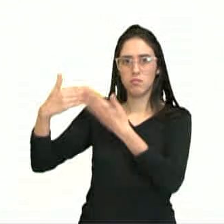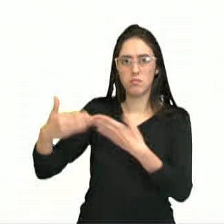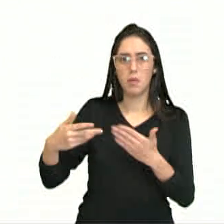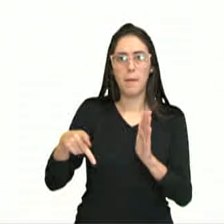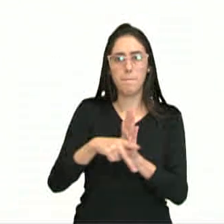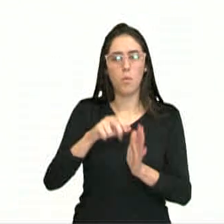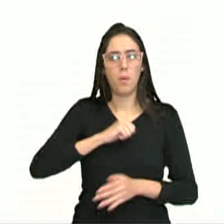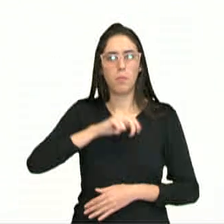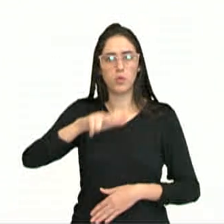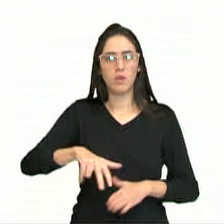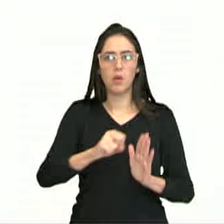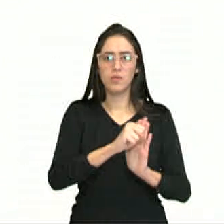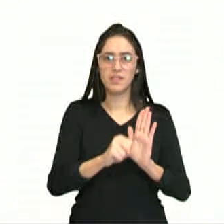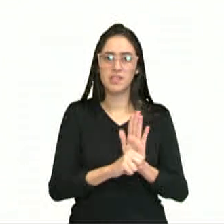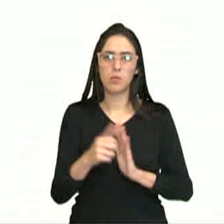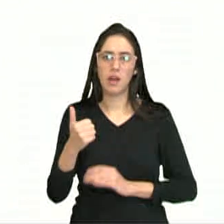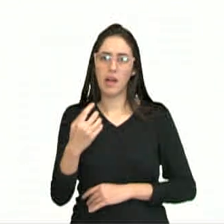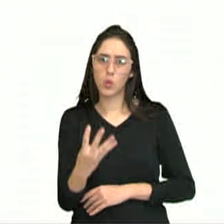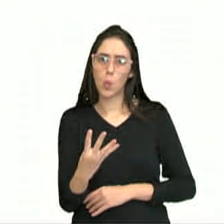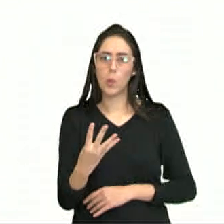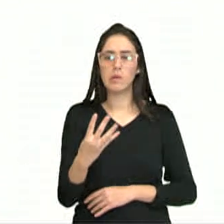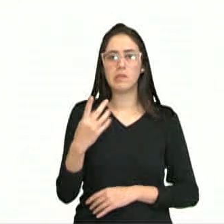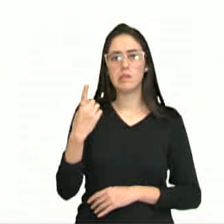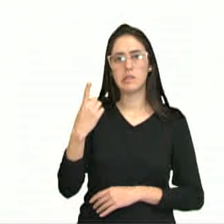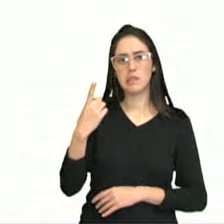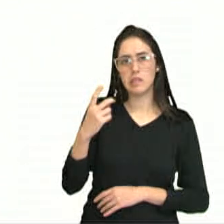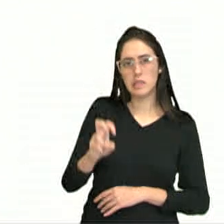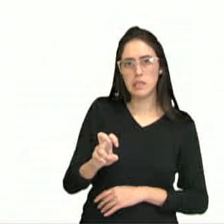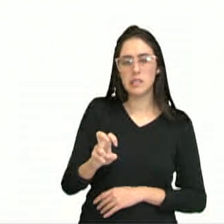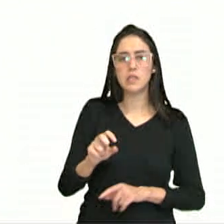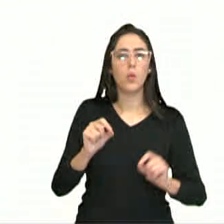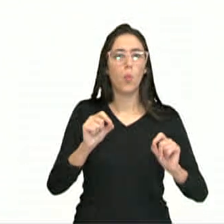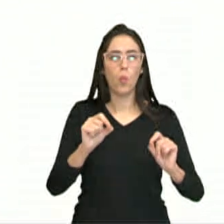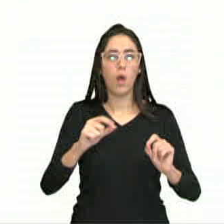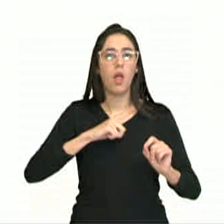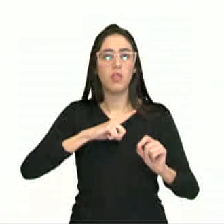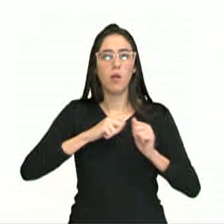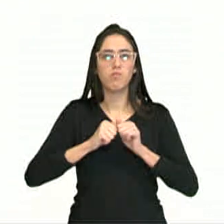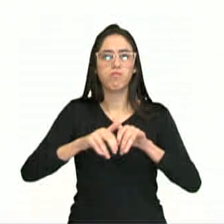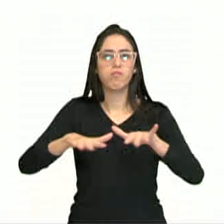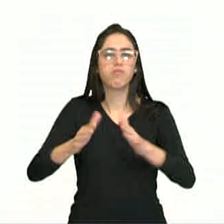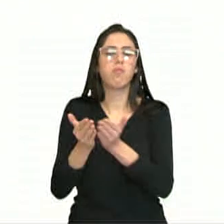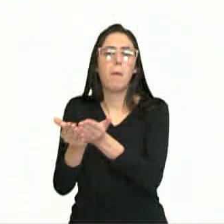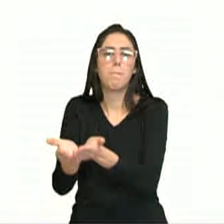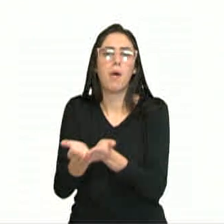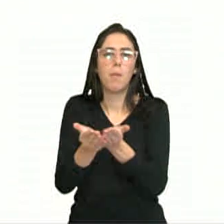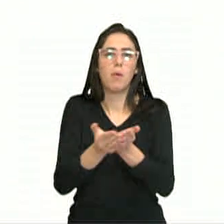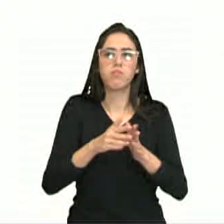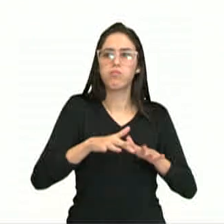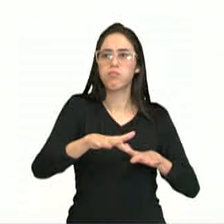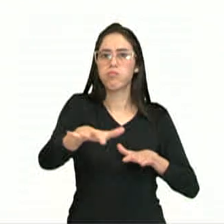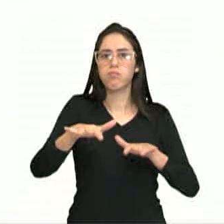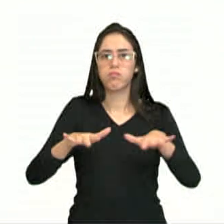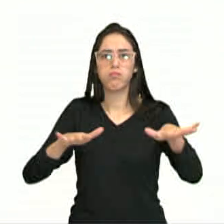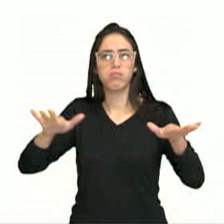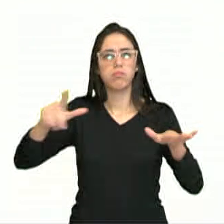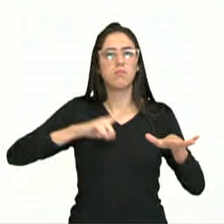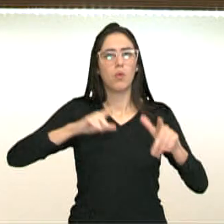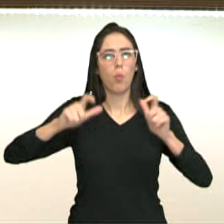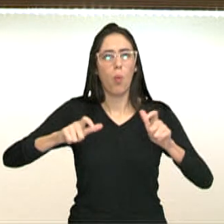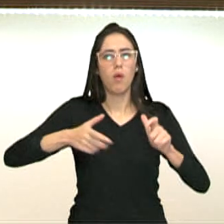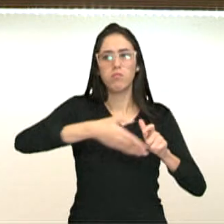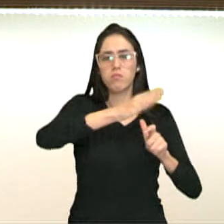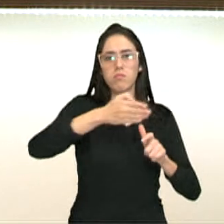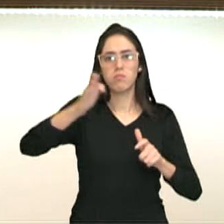no século XIV e século XV permite uma expansão marítima, ou seja, colonização de